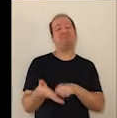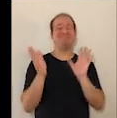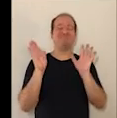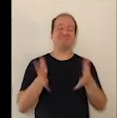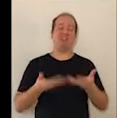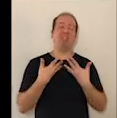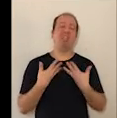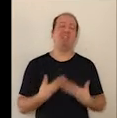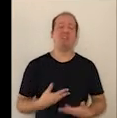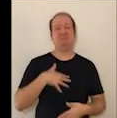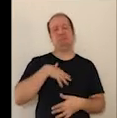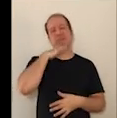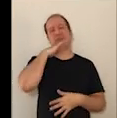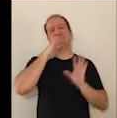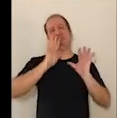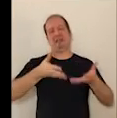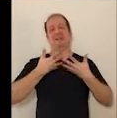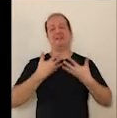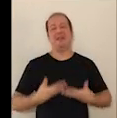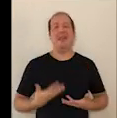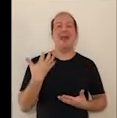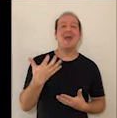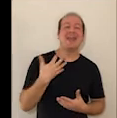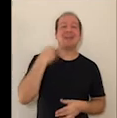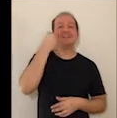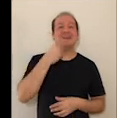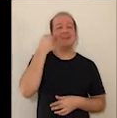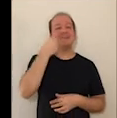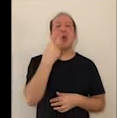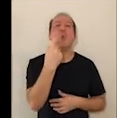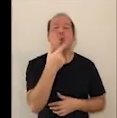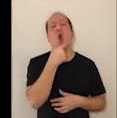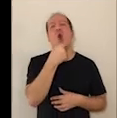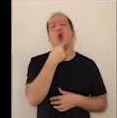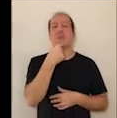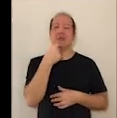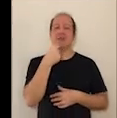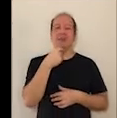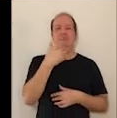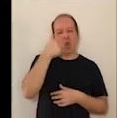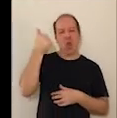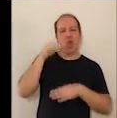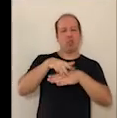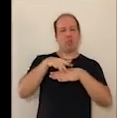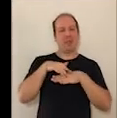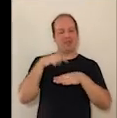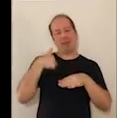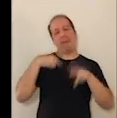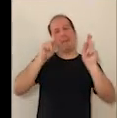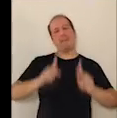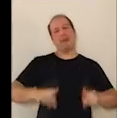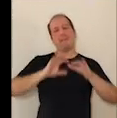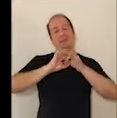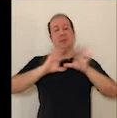torna enfadonho. Cansei dessa vida. Eu quero experimentar dormir com um homem só. E se for doente, melhor ainda, que assim me deixe em